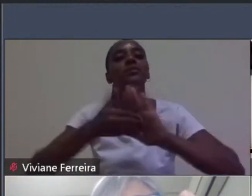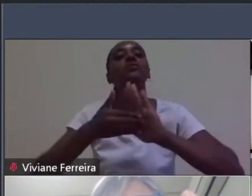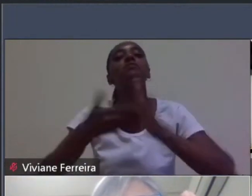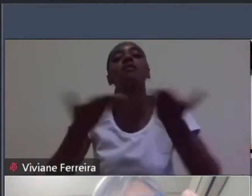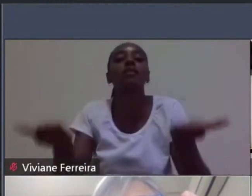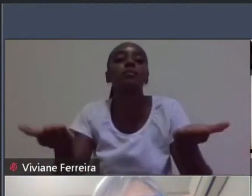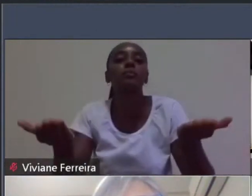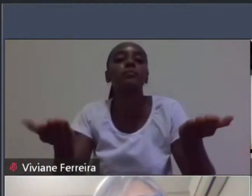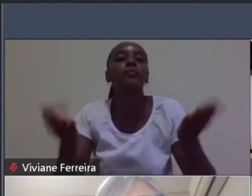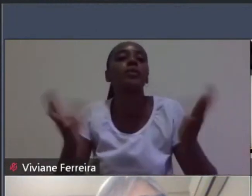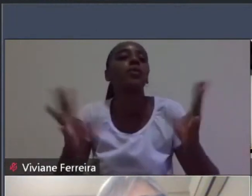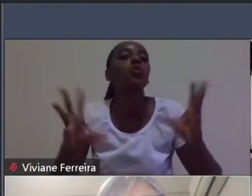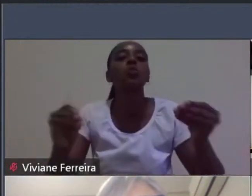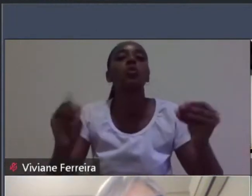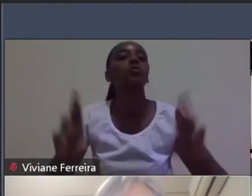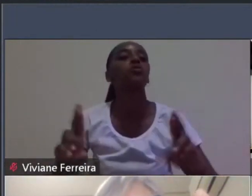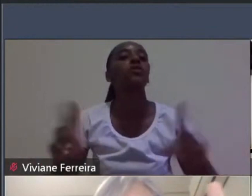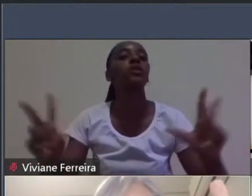Somos todos diferentes.